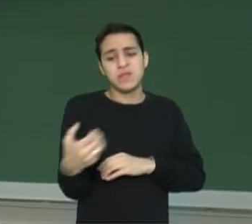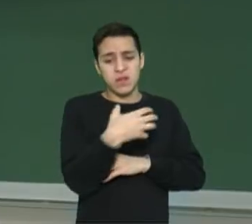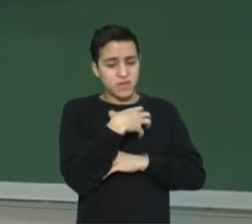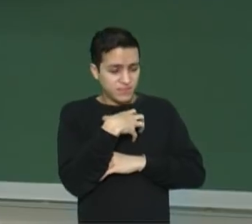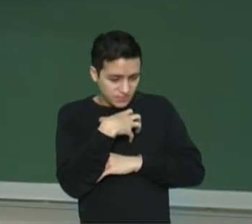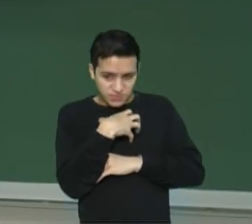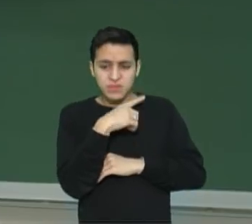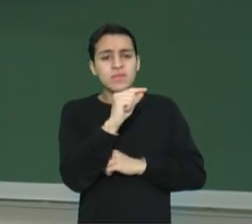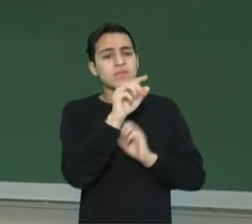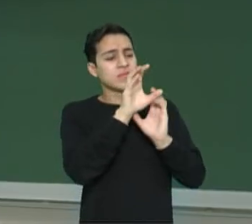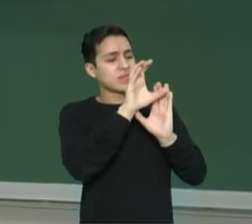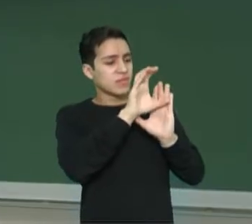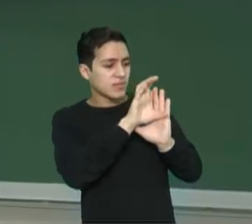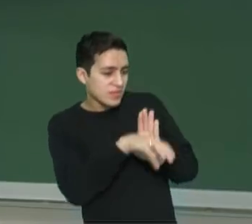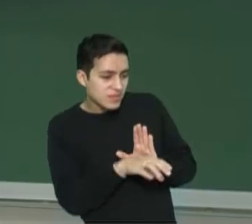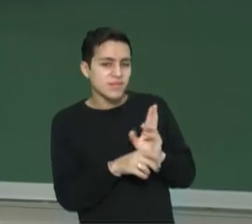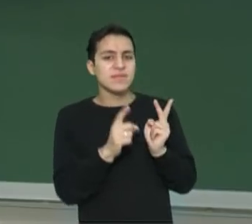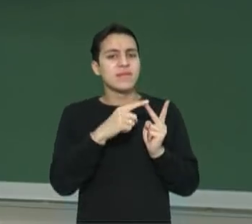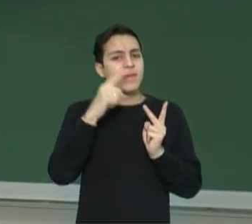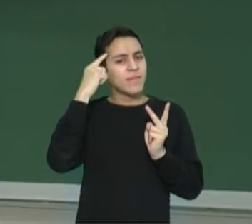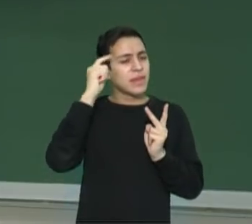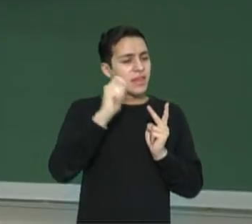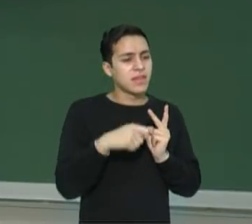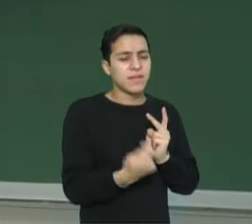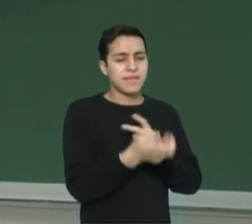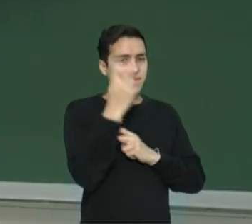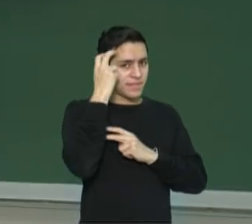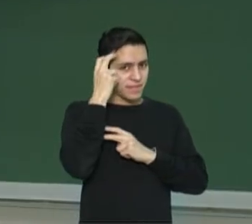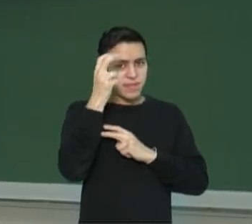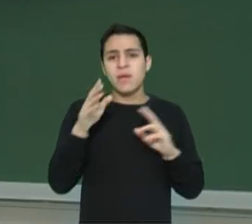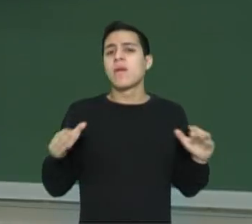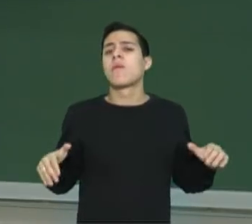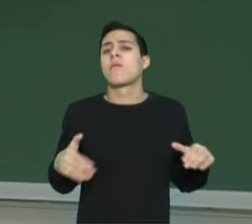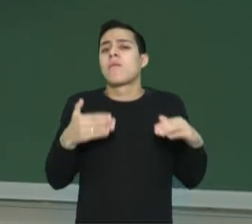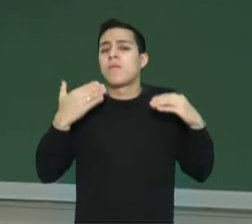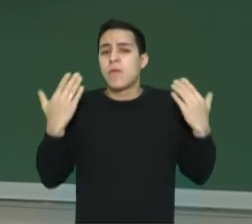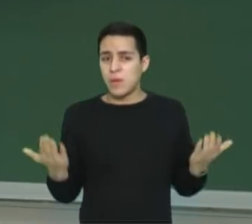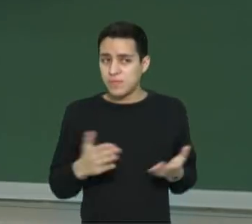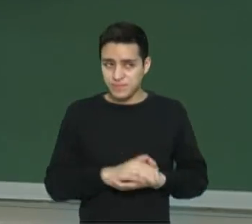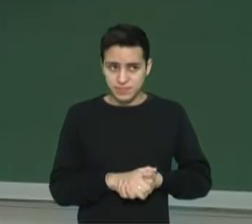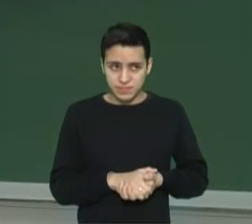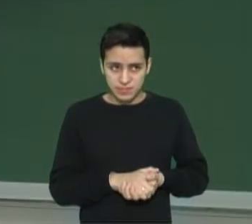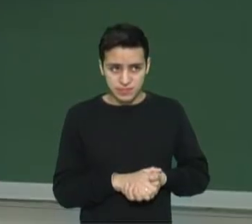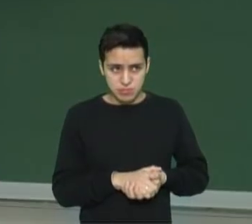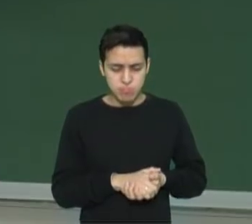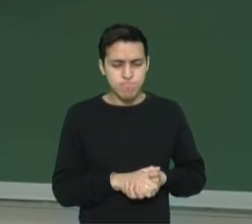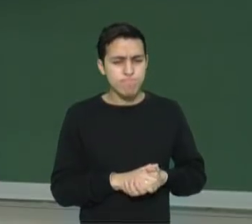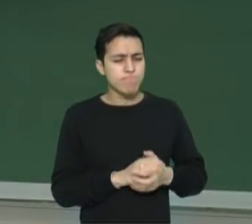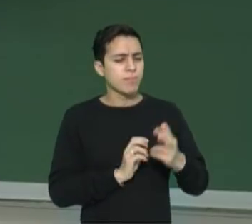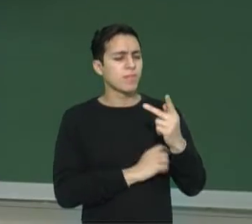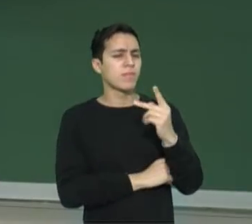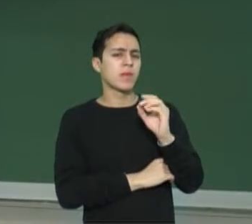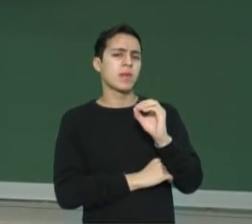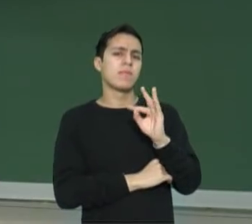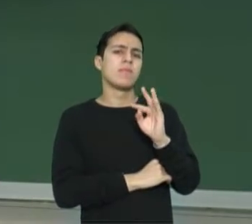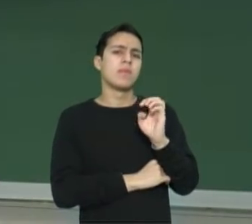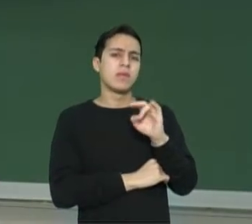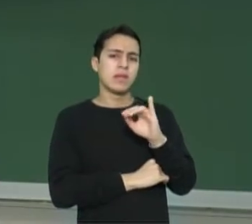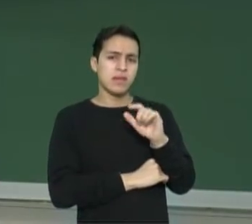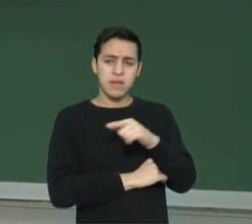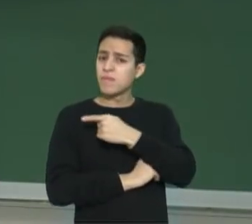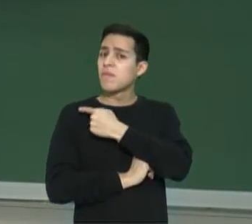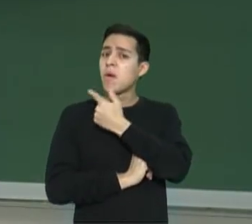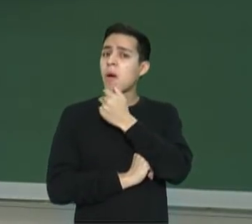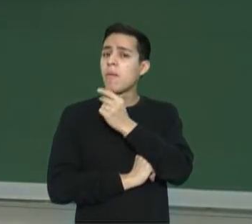de conceituar, de pensar inteligência, que é qual? Veja, potencial, o que que seria inteligência, então, para o